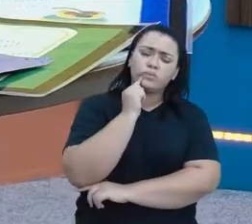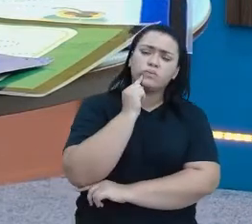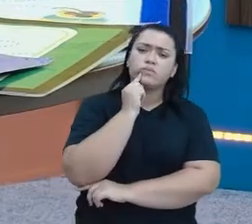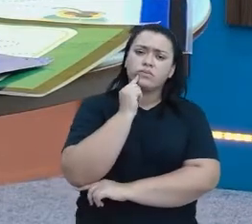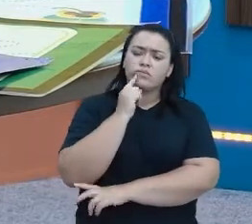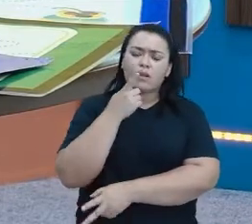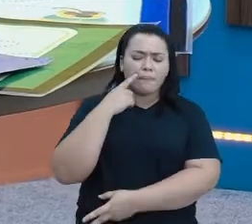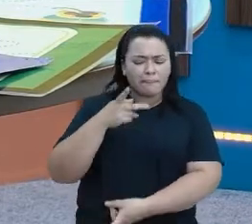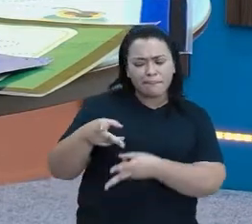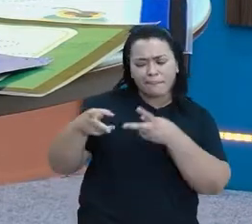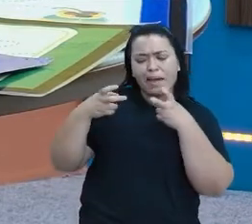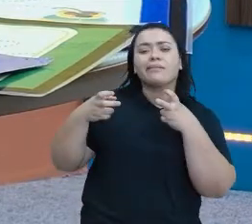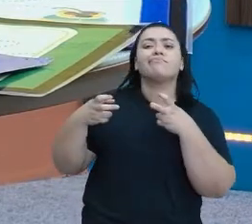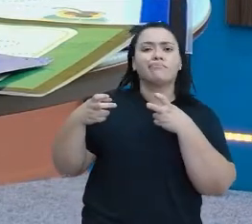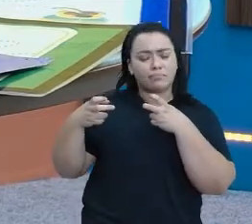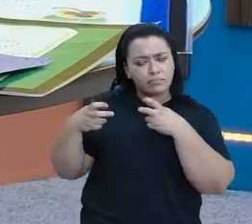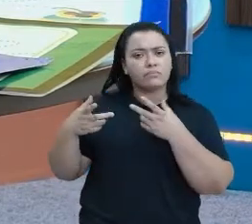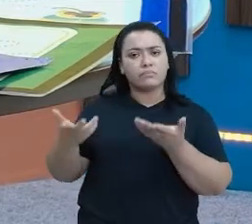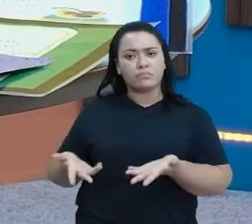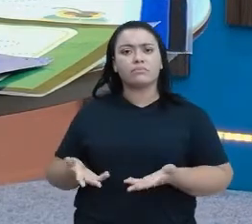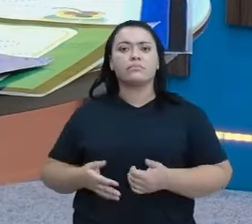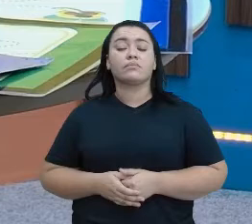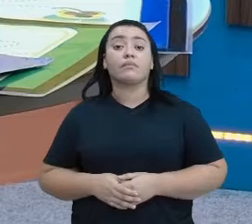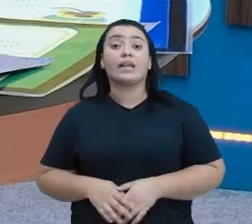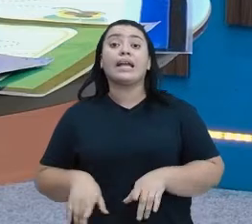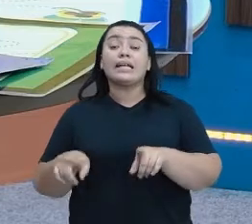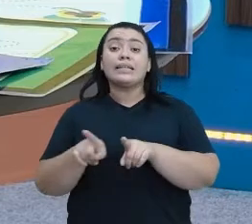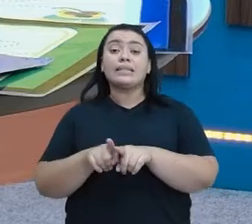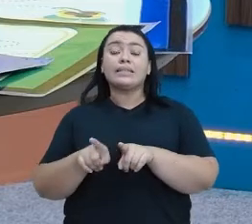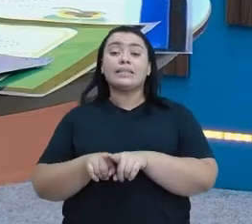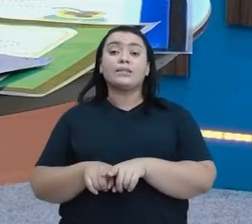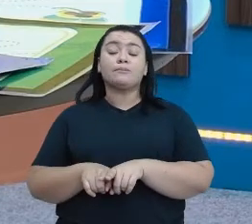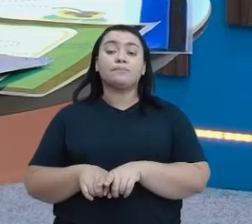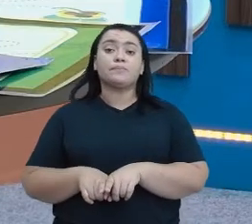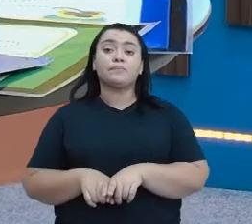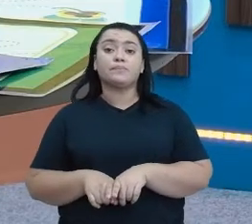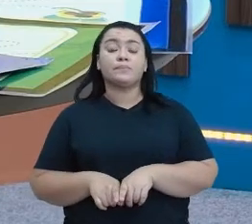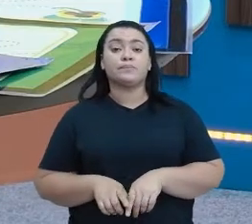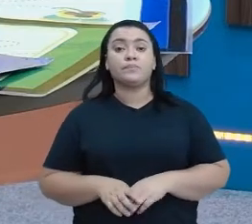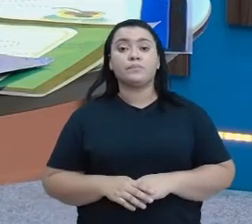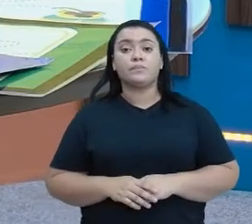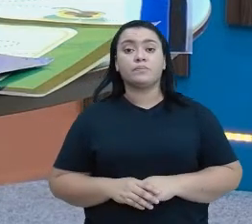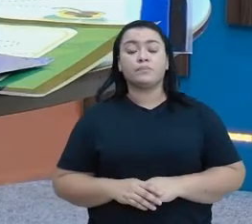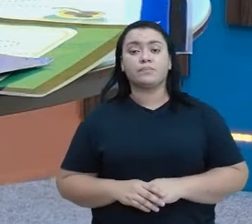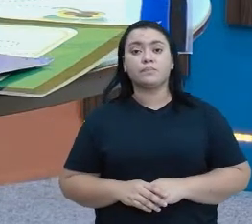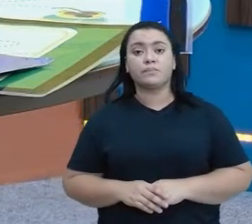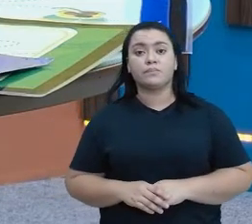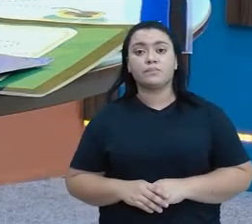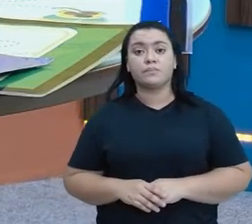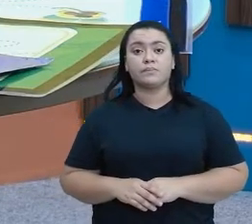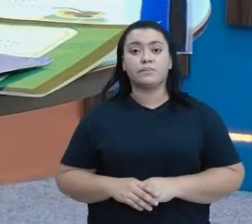trabalhar a percepção dele. Com o estudante,